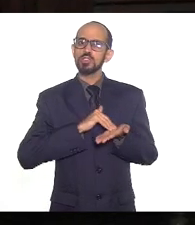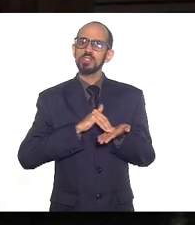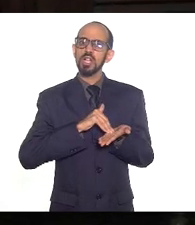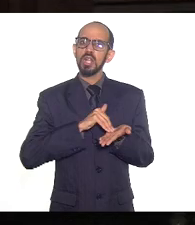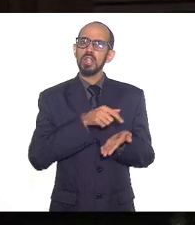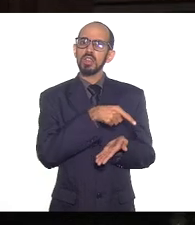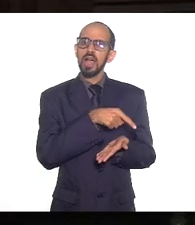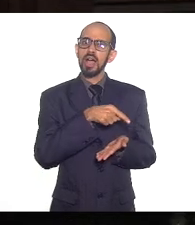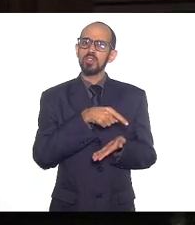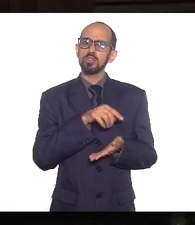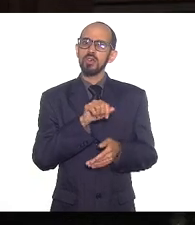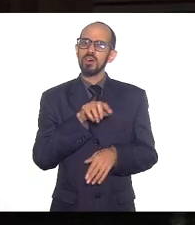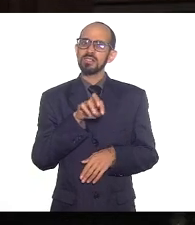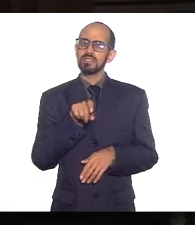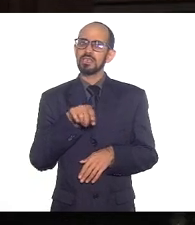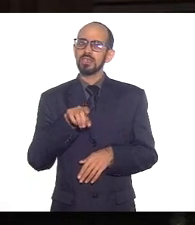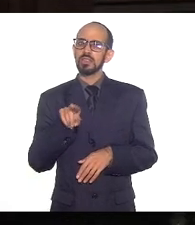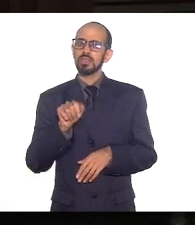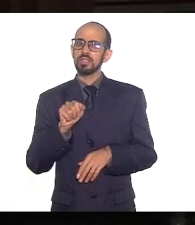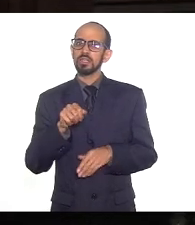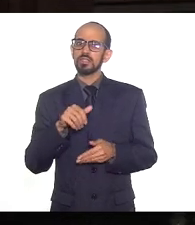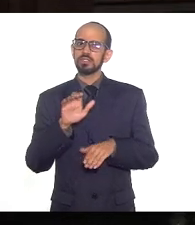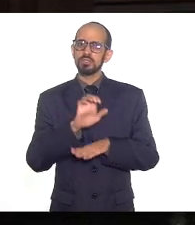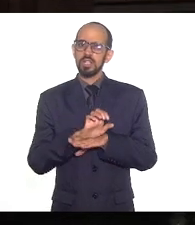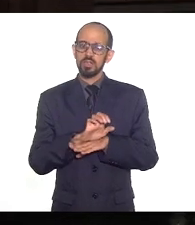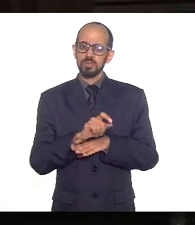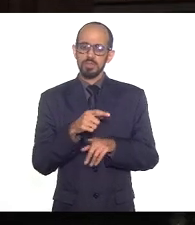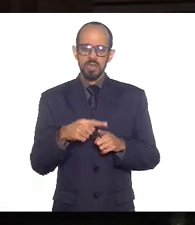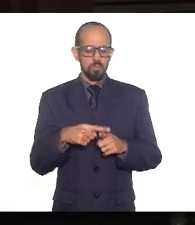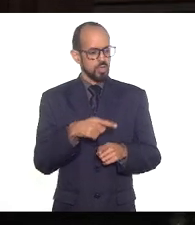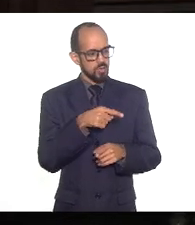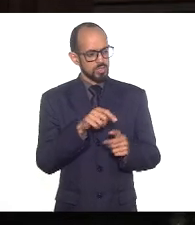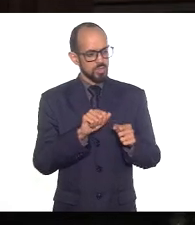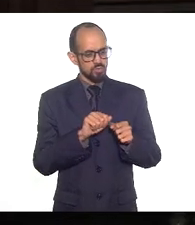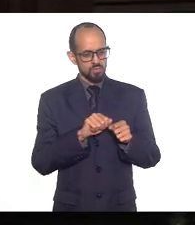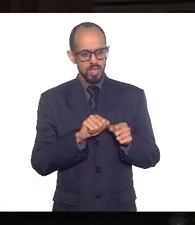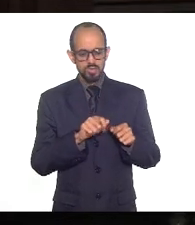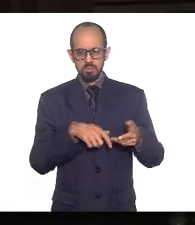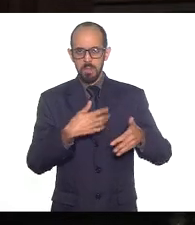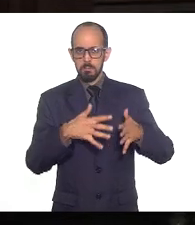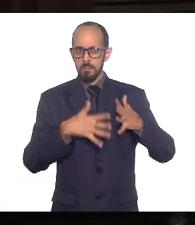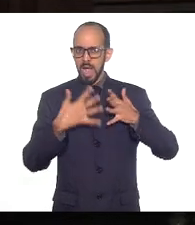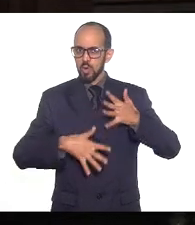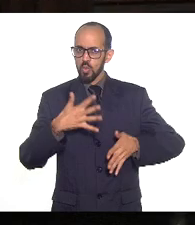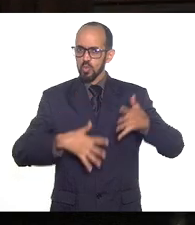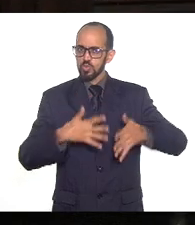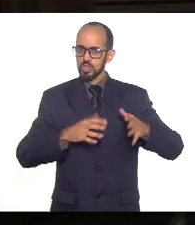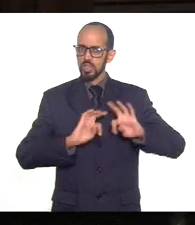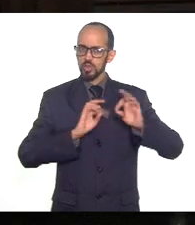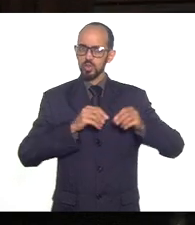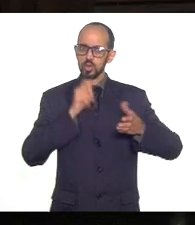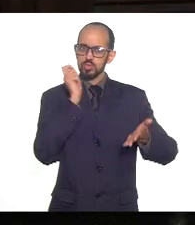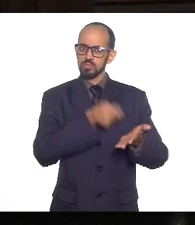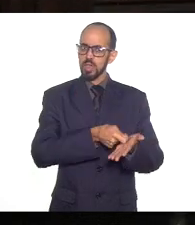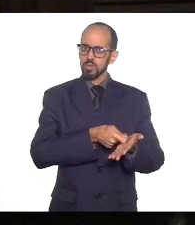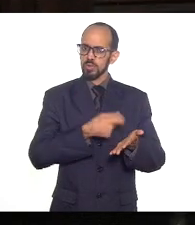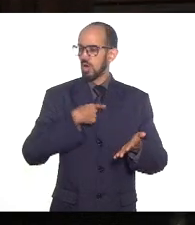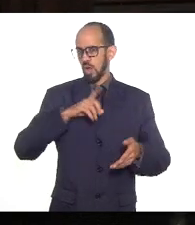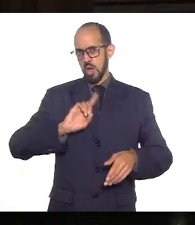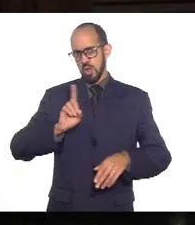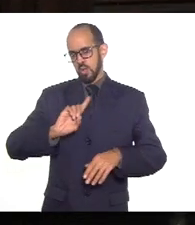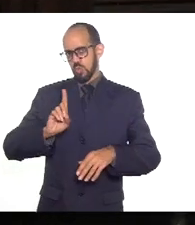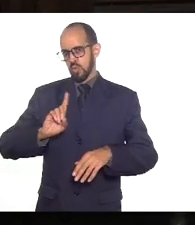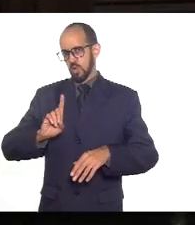aí eles estão porque você implantou aqui uma bagunça onde todo mundo manda eu disse não mas você só vai ficar bem com a bagunça